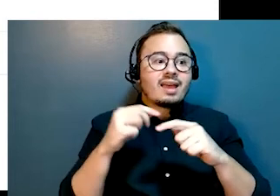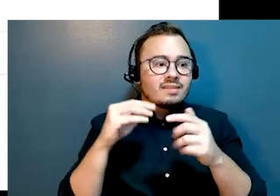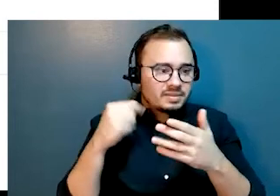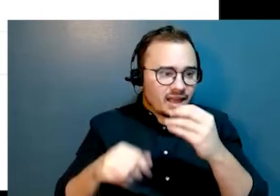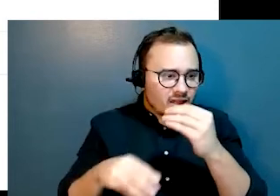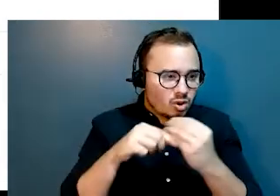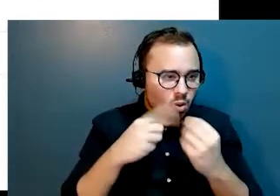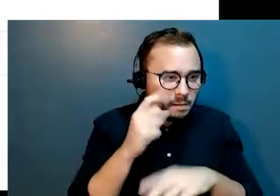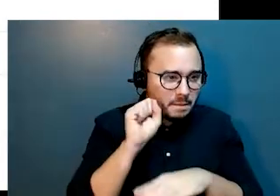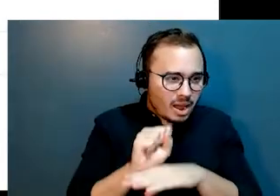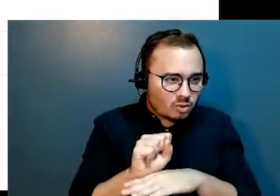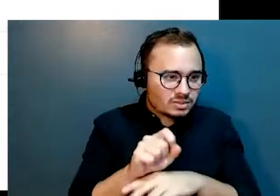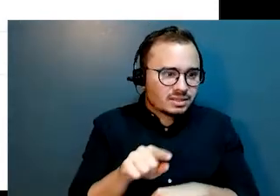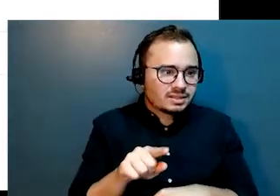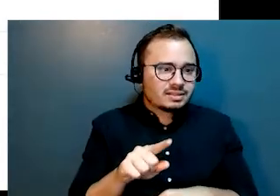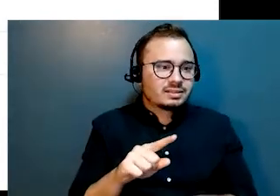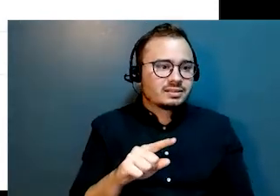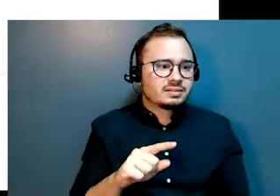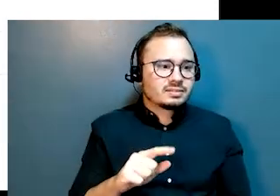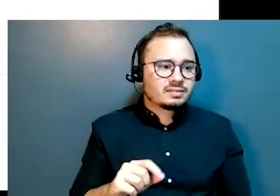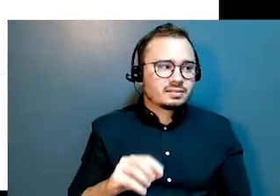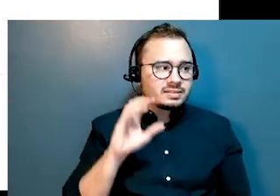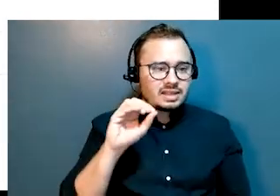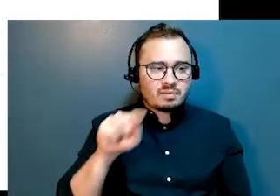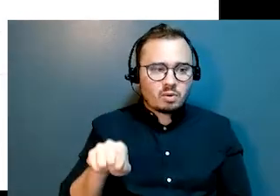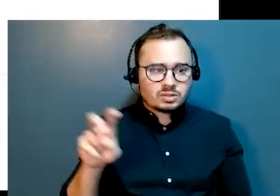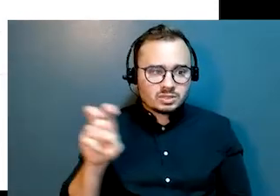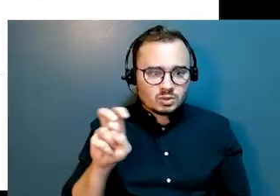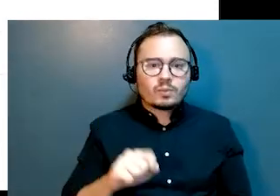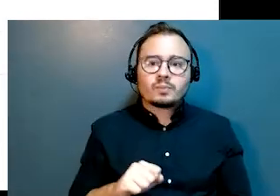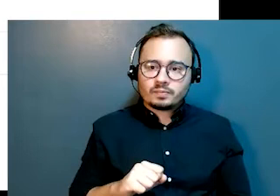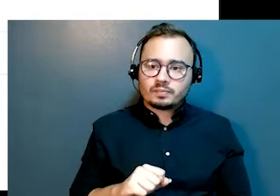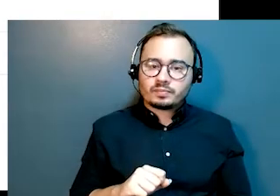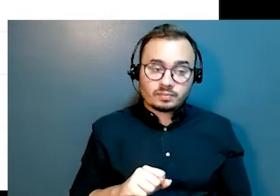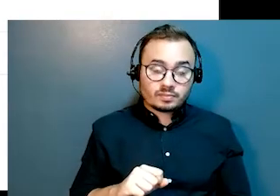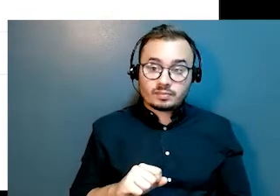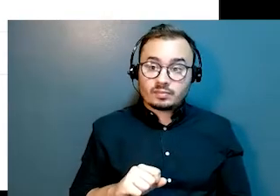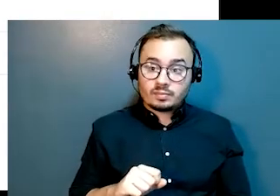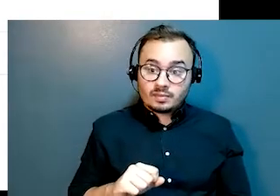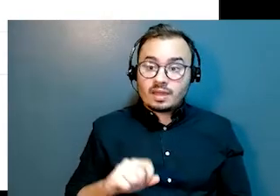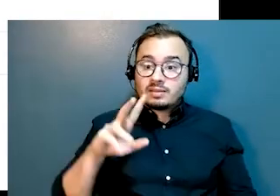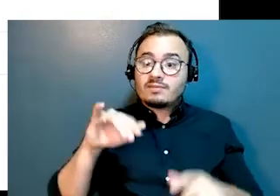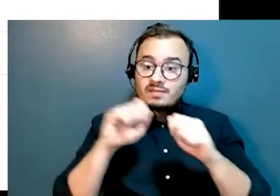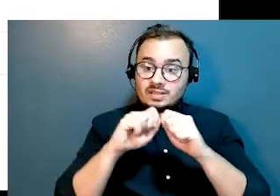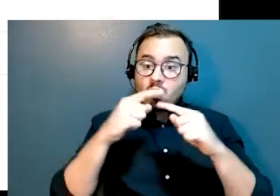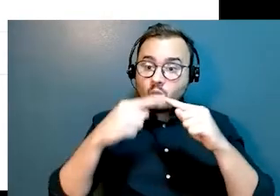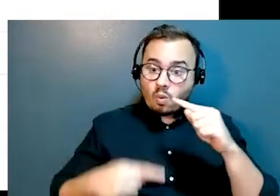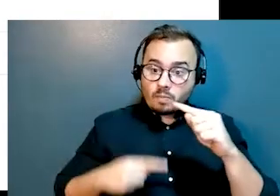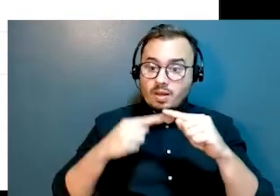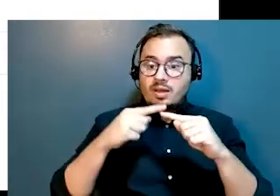pausa de meia batida, tá? Mas ele vai tocar só essas 2 vezes que a gente indicou